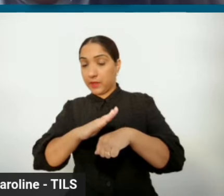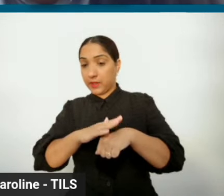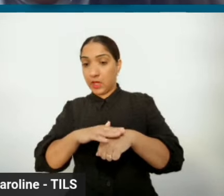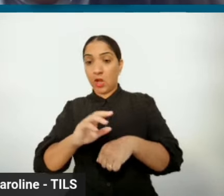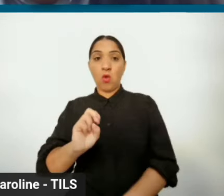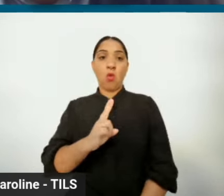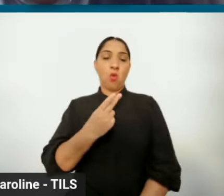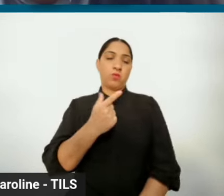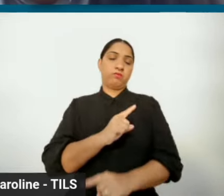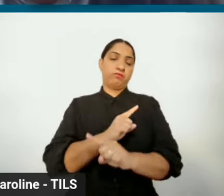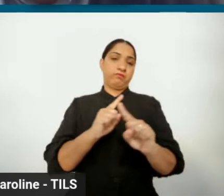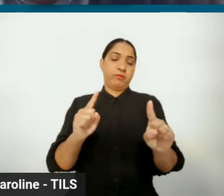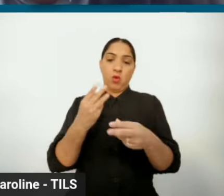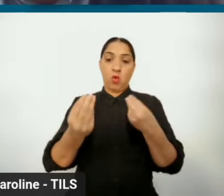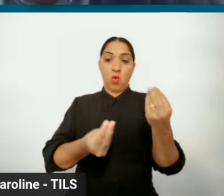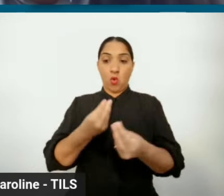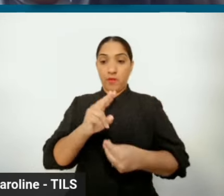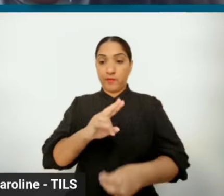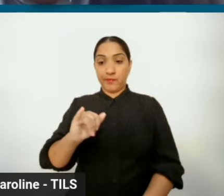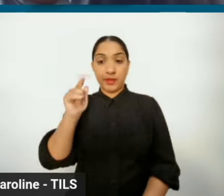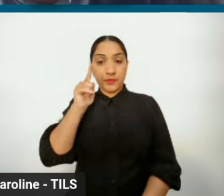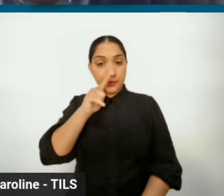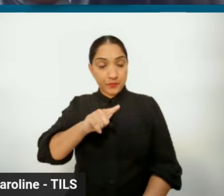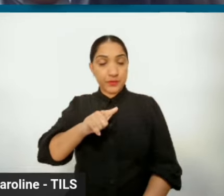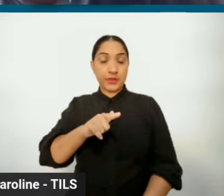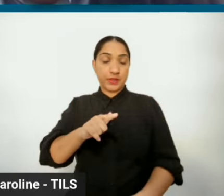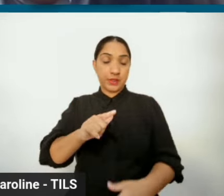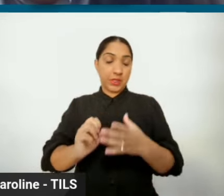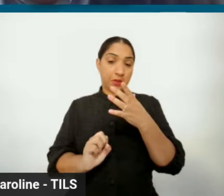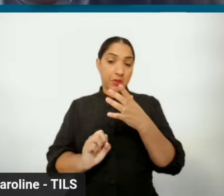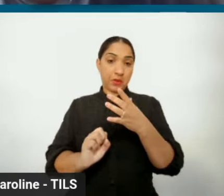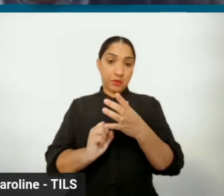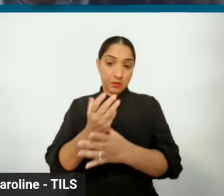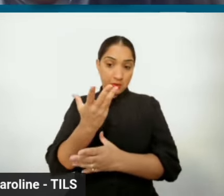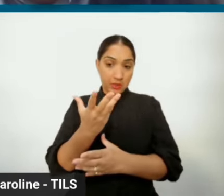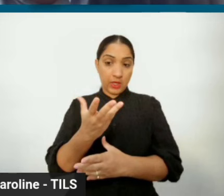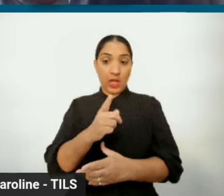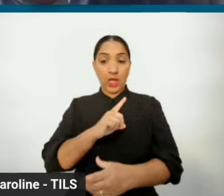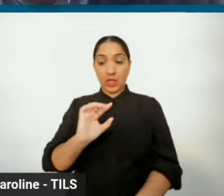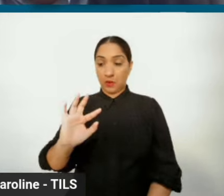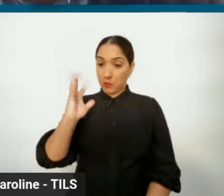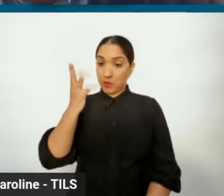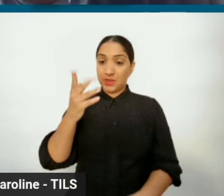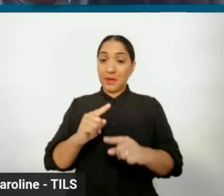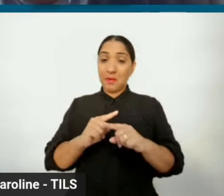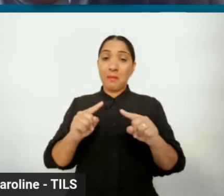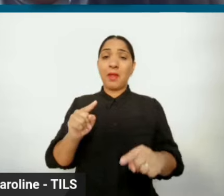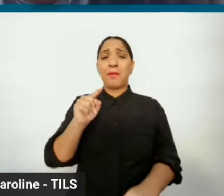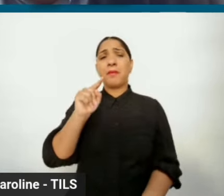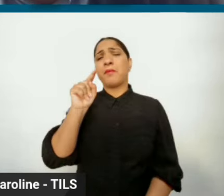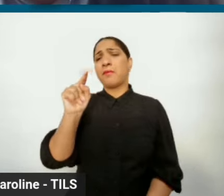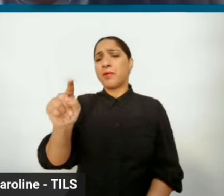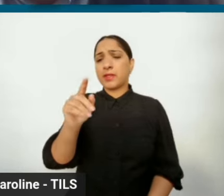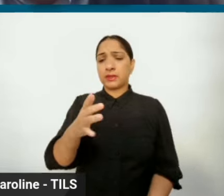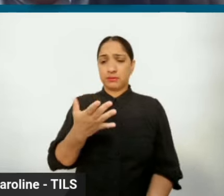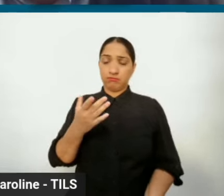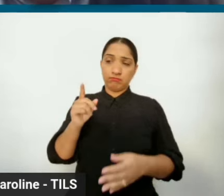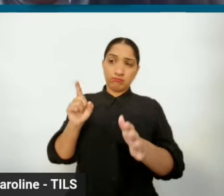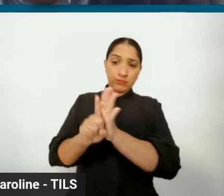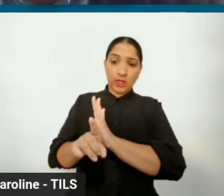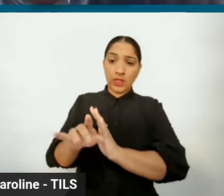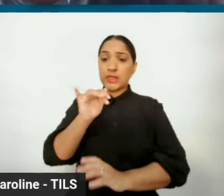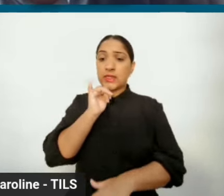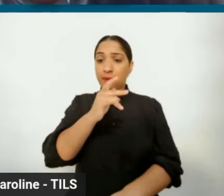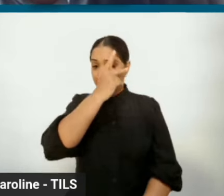colocar em prática a avaliação biopsicossocial? Para o senhor, doutor Joelson, qual é a importância para a pessoa com deficiência, lá naquela